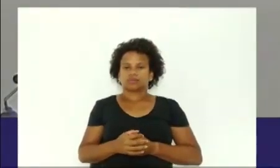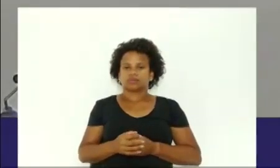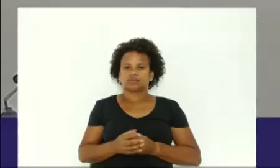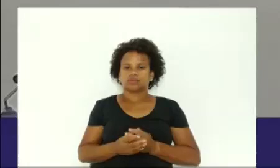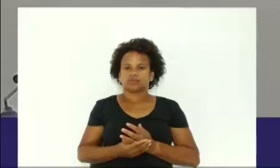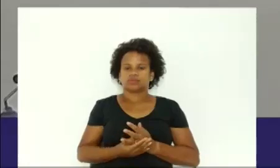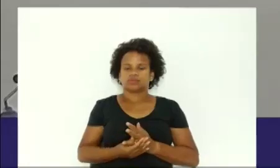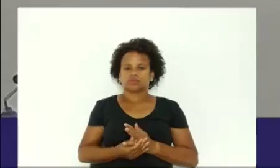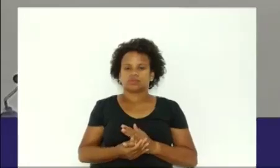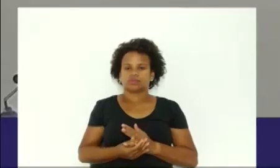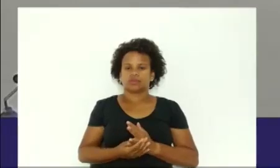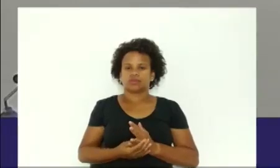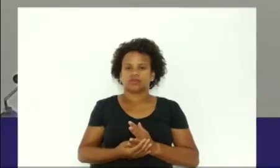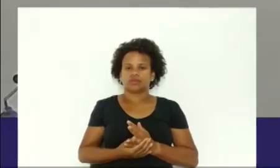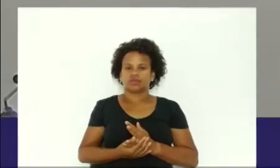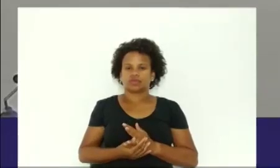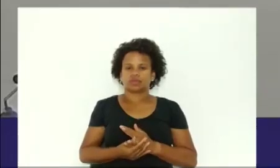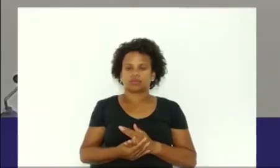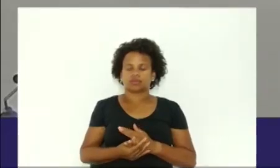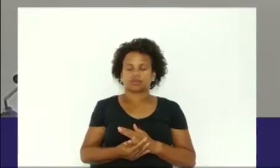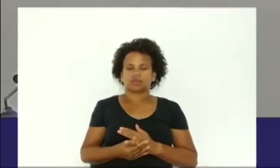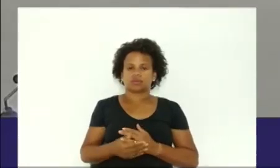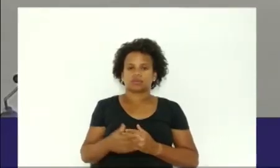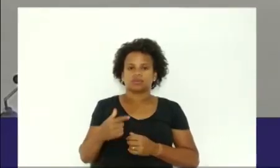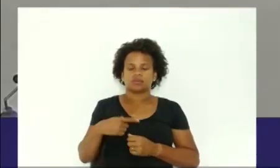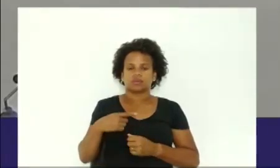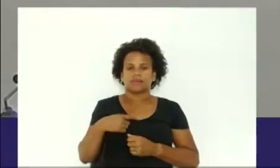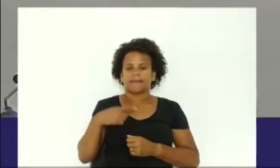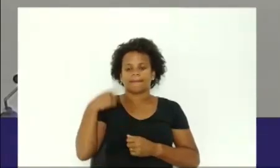Questão de ordem. Tem a palavra, pela ordem, a vereadora